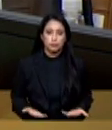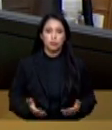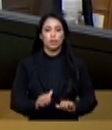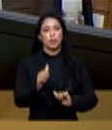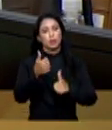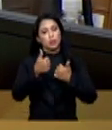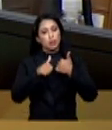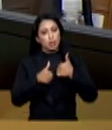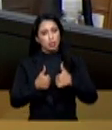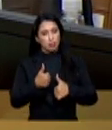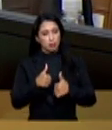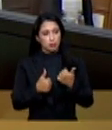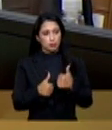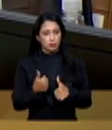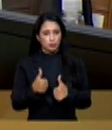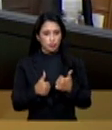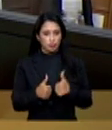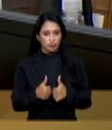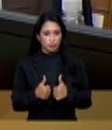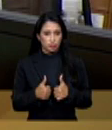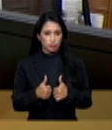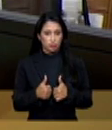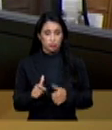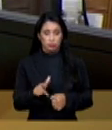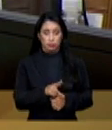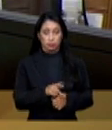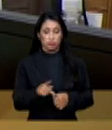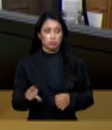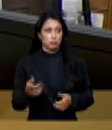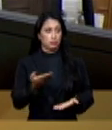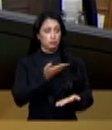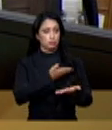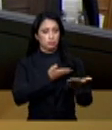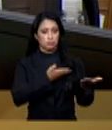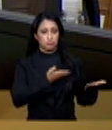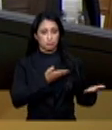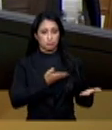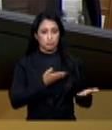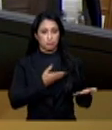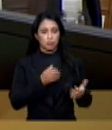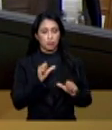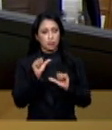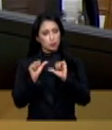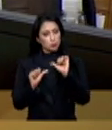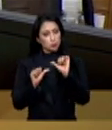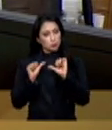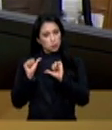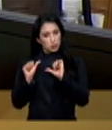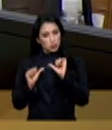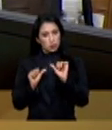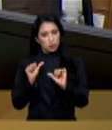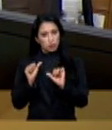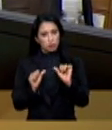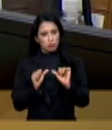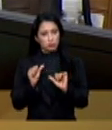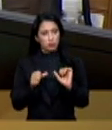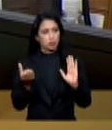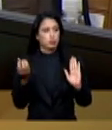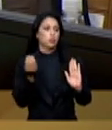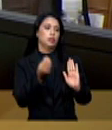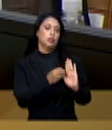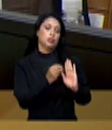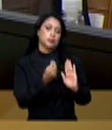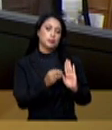aqui analiso se o presidente Paris as modificações que são